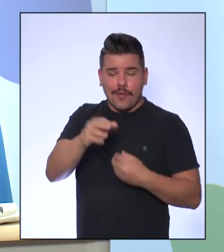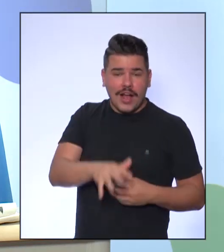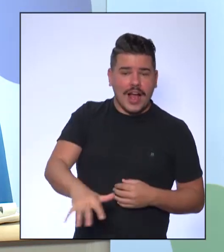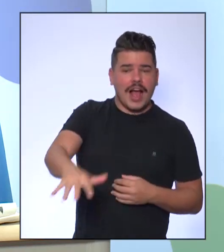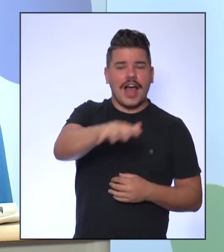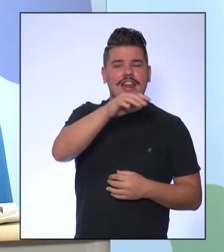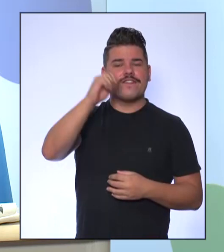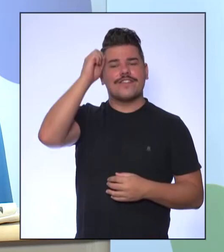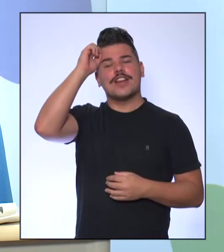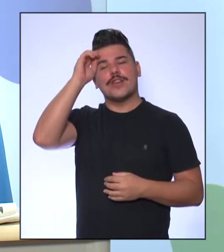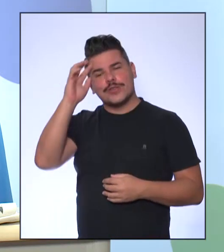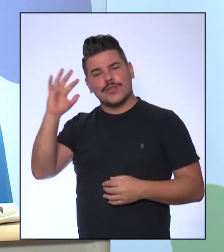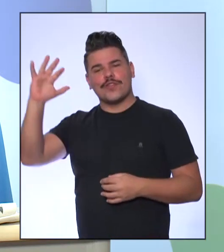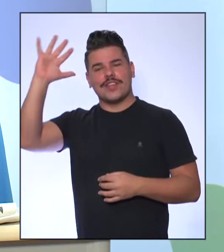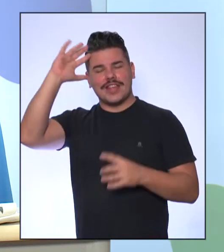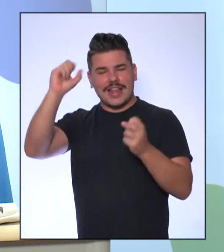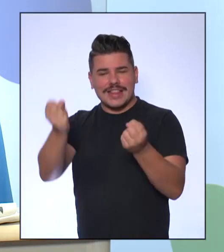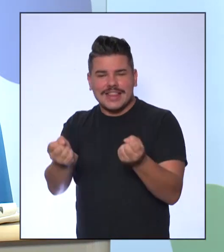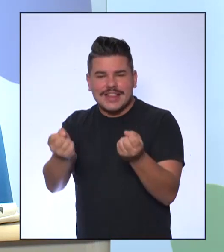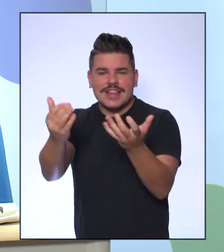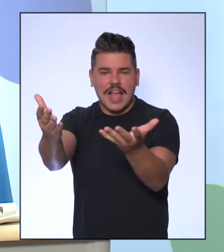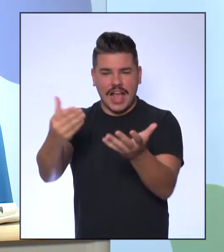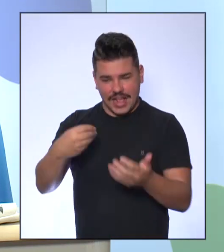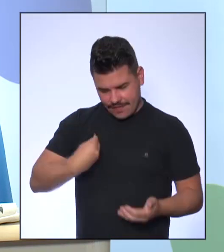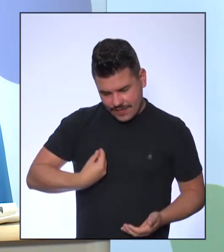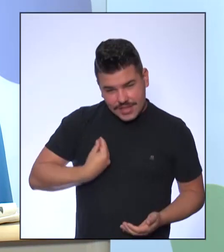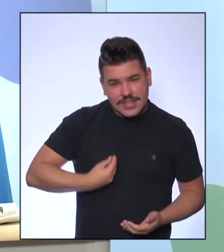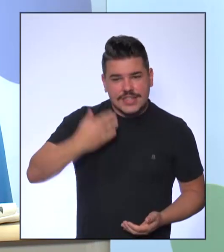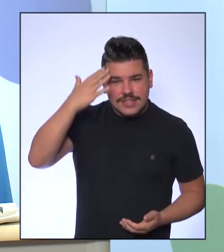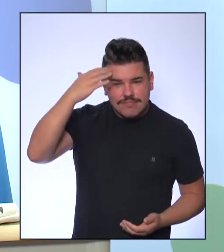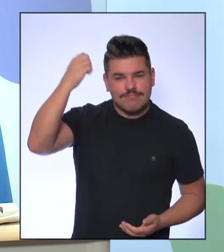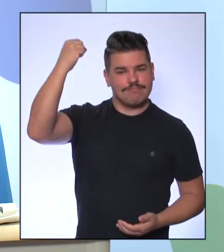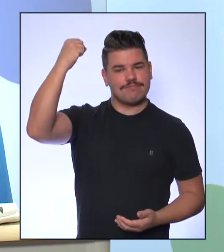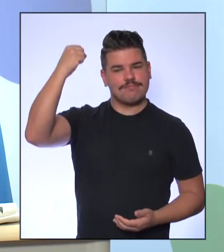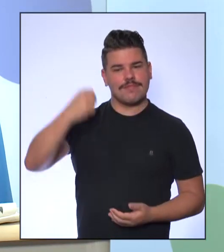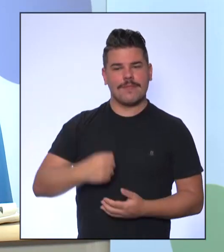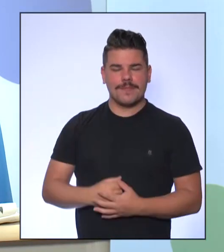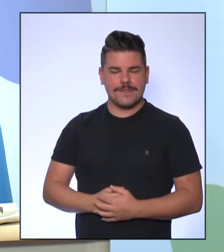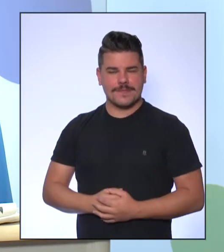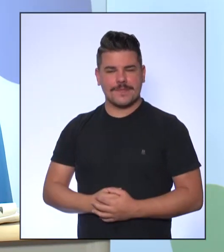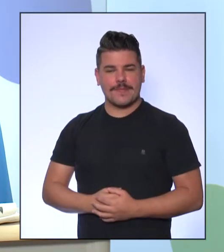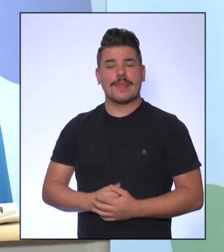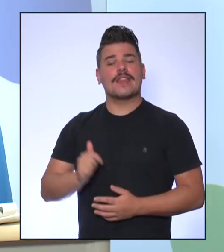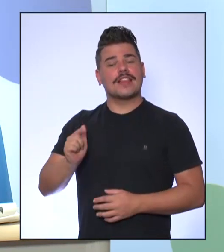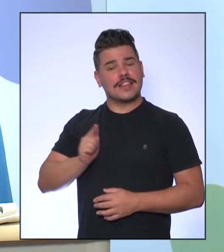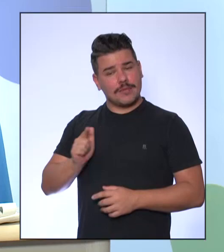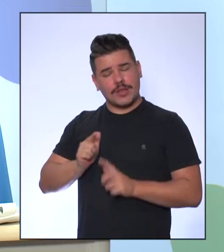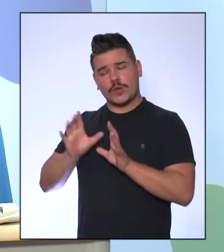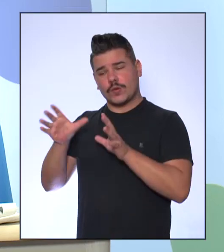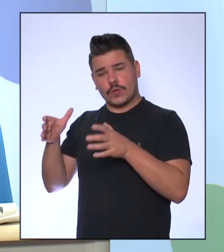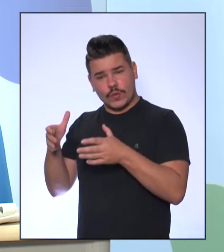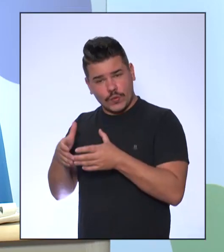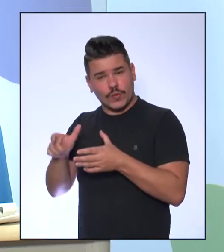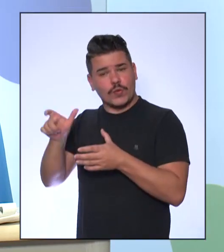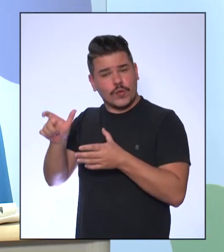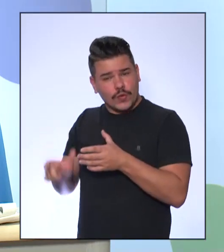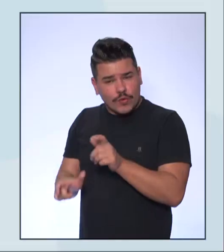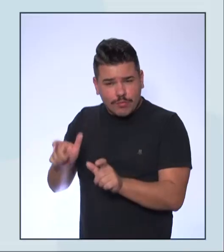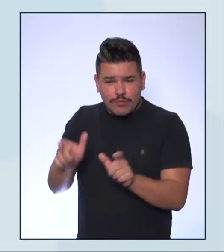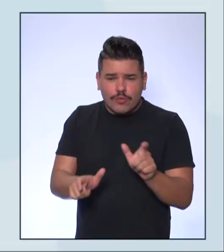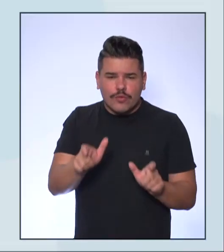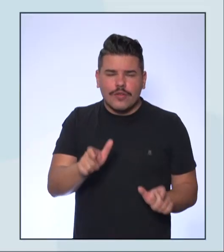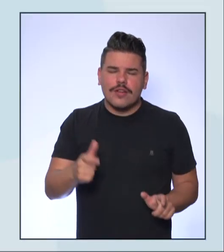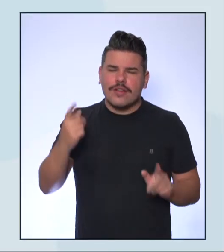como sabedoria de vida, né? Nós também temos a filosofia como visão